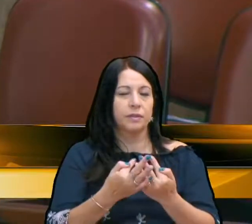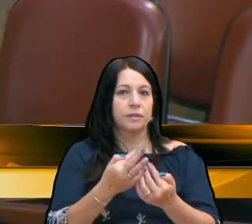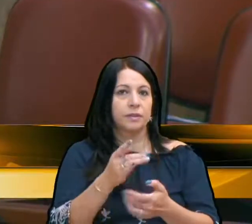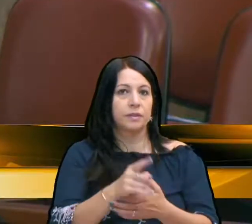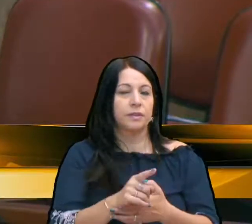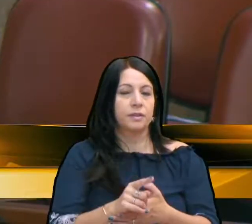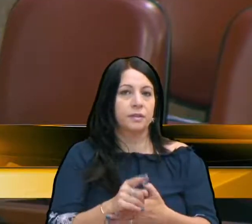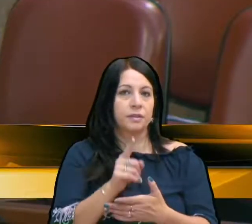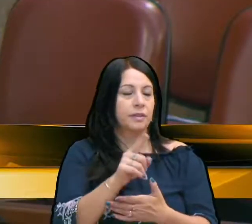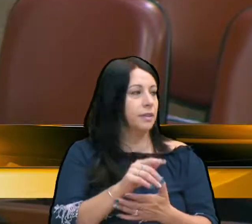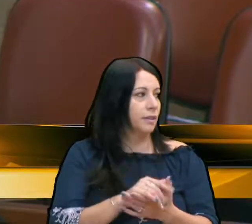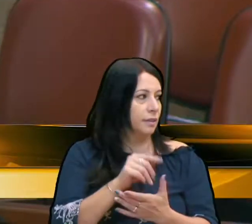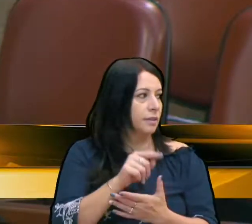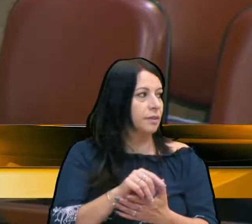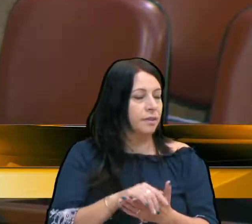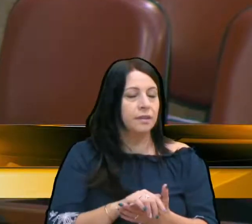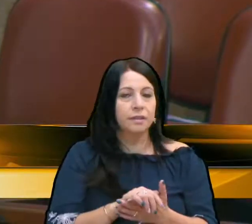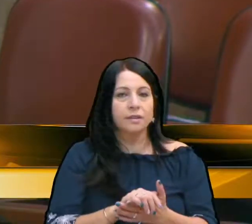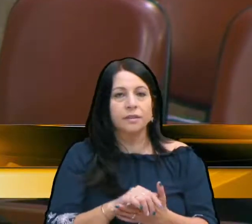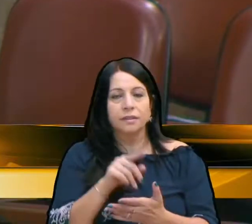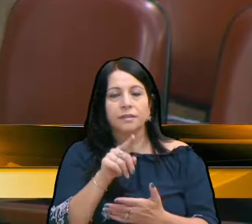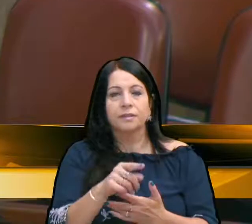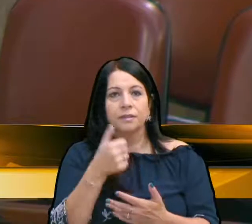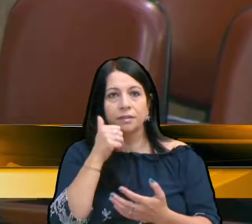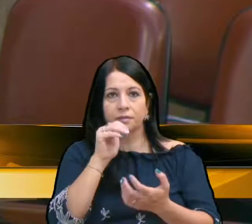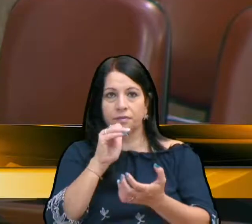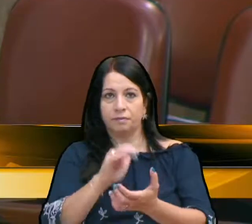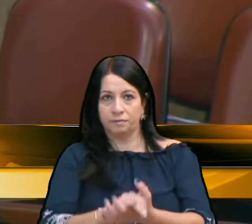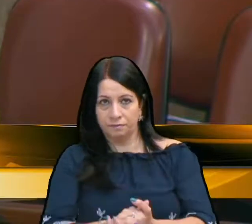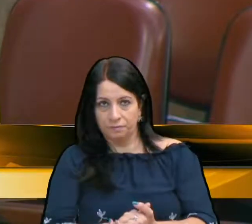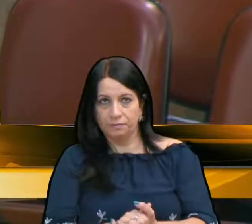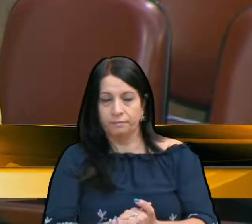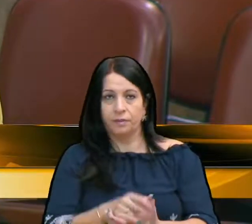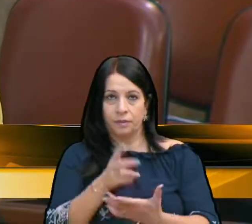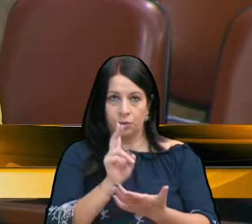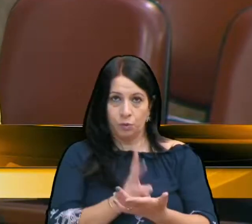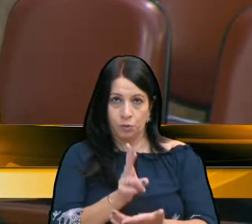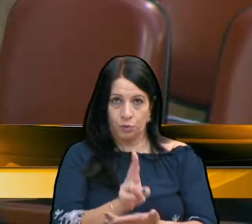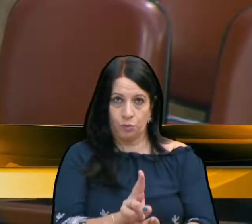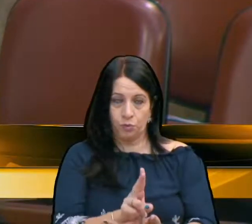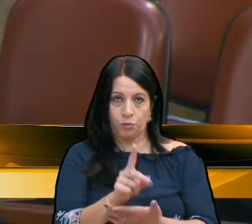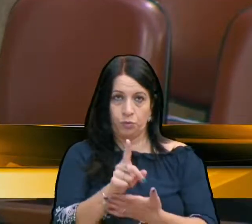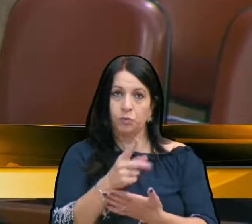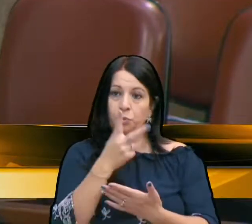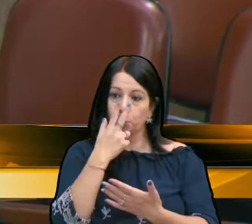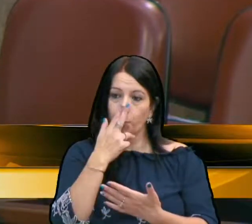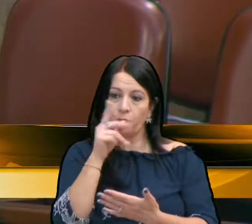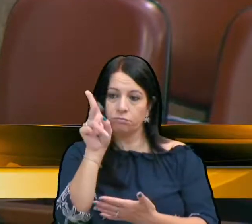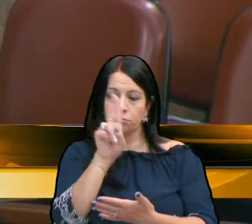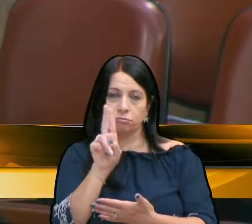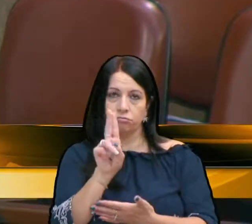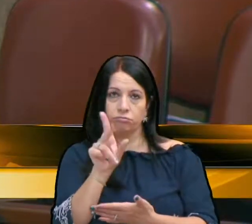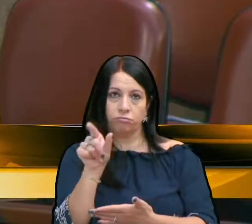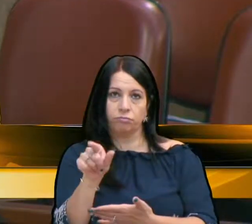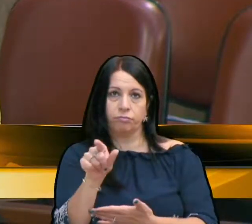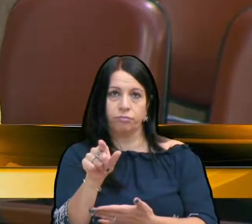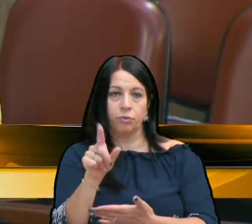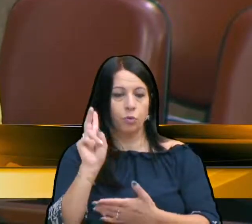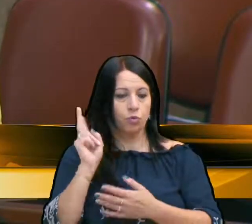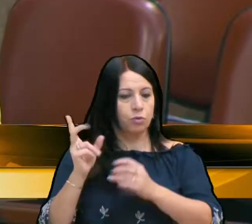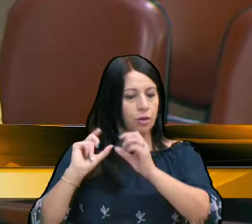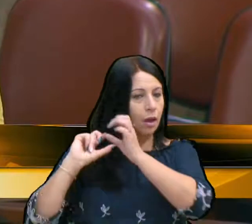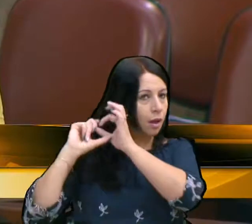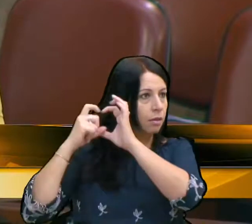filhos, especialmente o Flávio, sua esposa, que continuam com o mesmo nome, mantendo a tradição